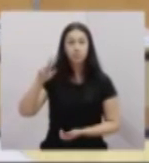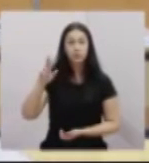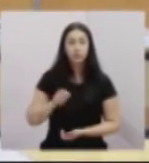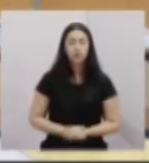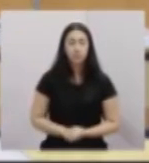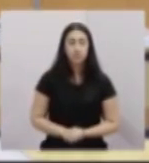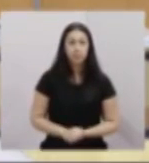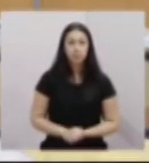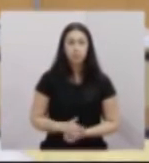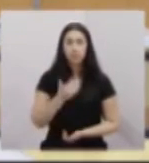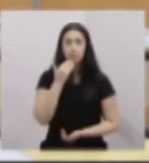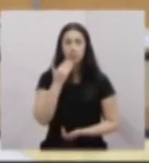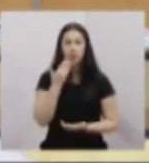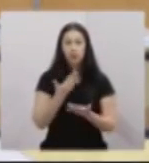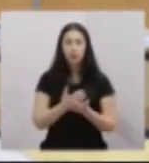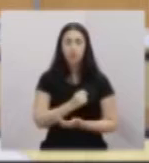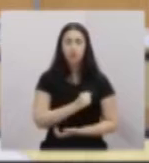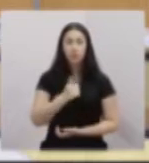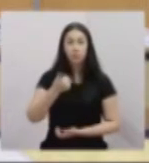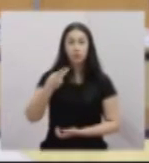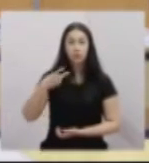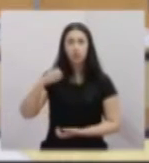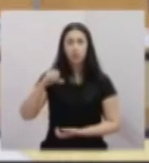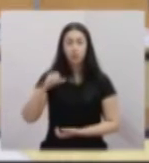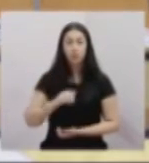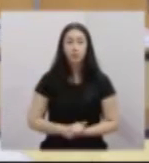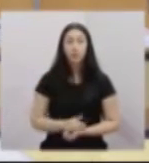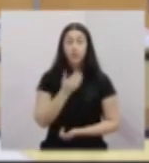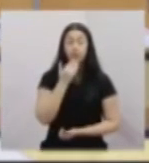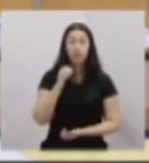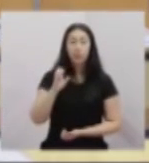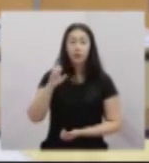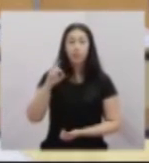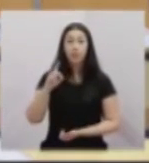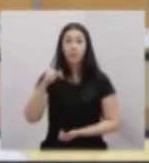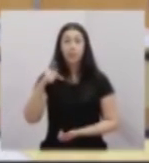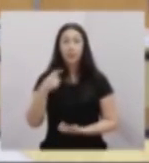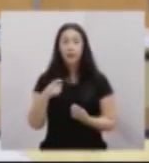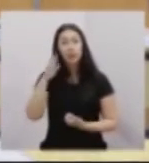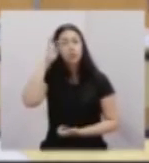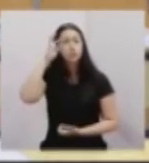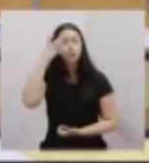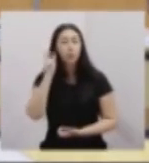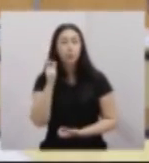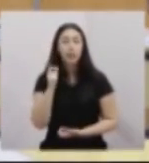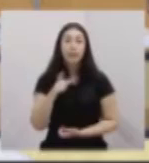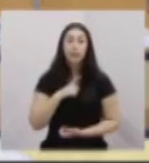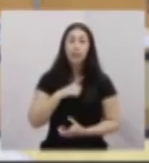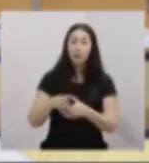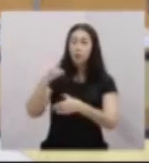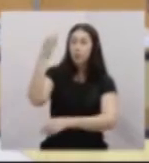Lua, requerimento 129 EDP, solicitando providência referente à troca de poste